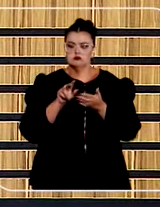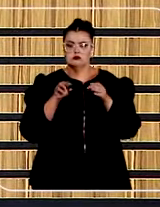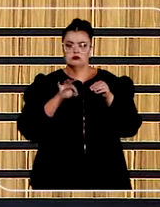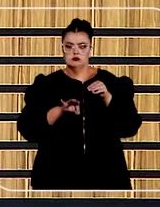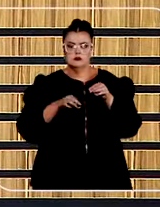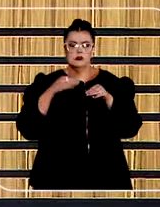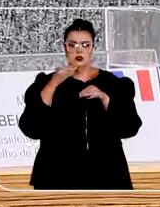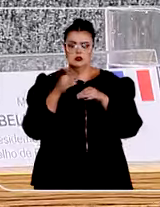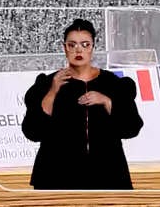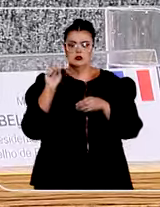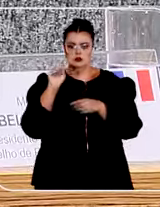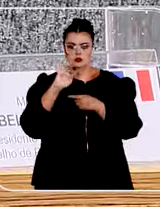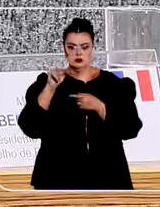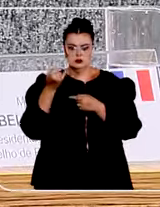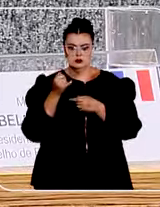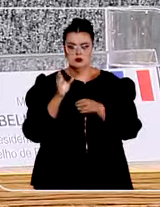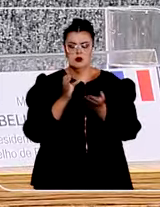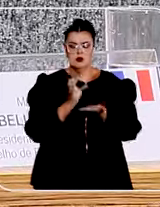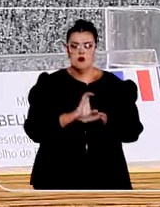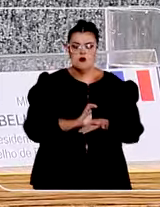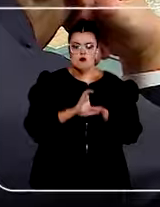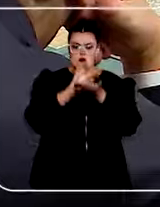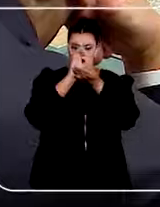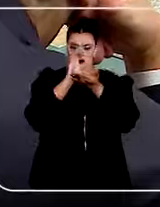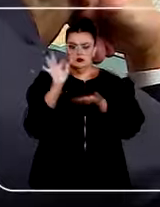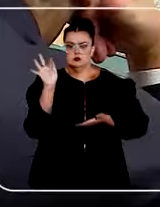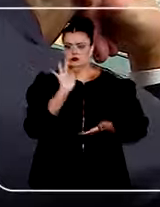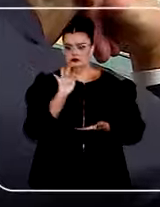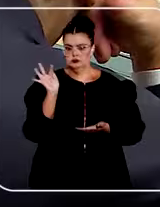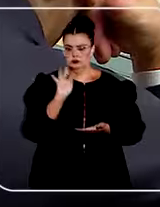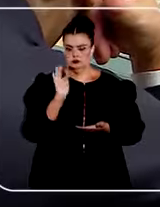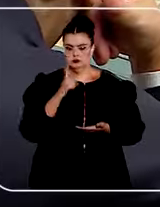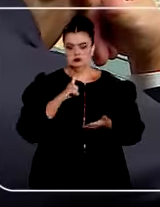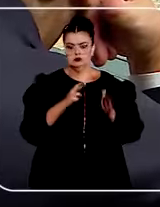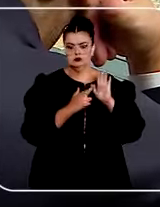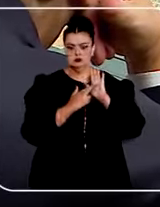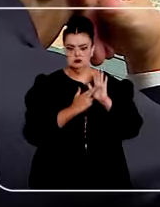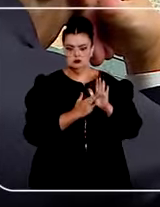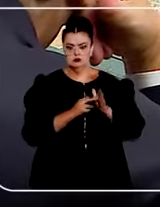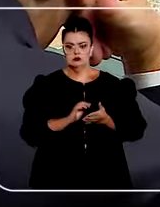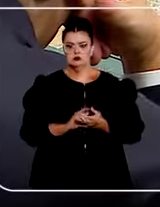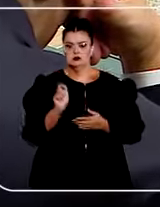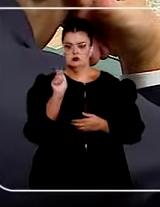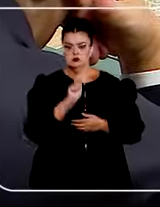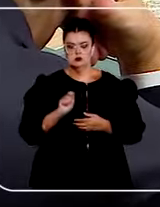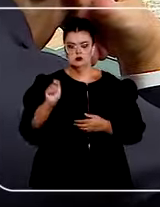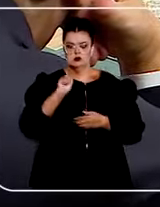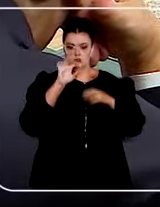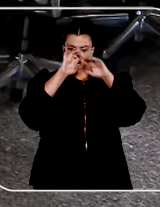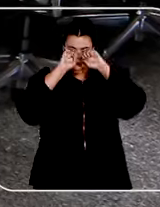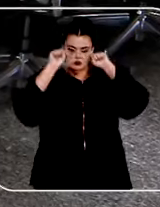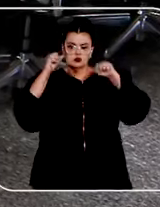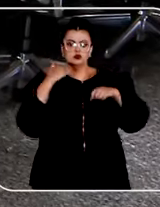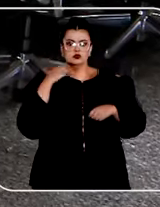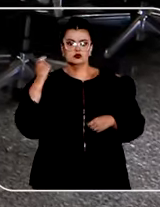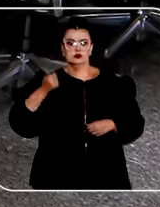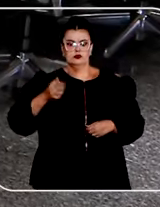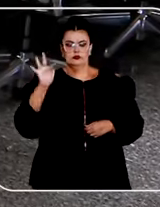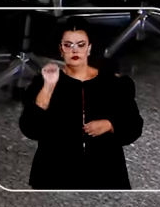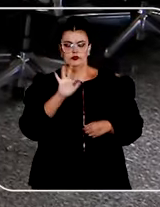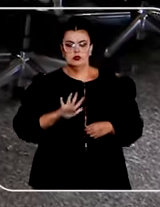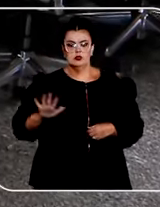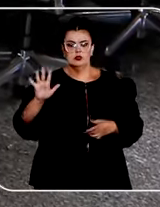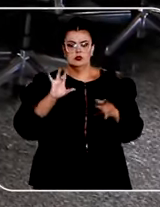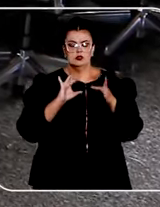STJ do Conselho de estado da França representantes de entidades como a Associação dos juízes federais além de